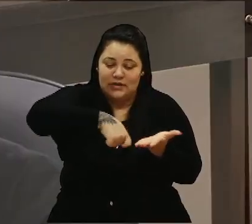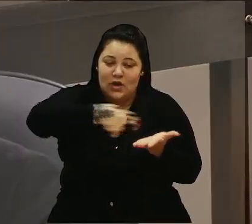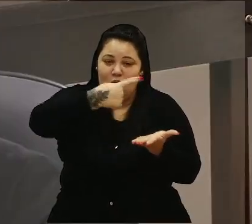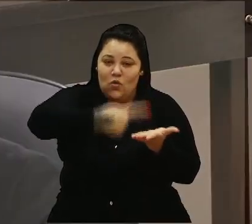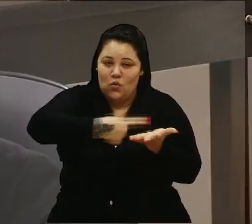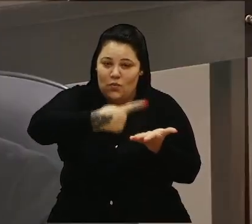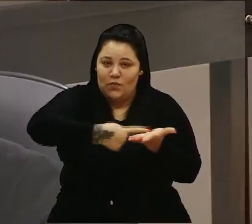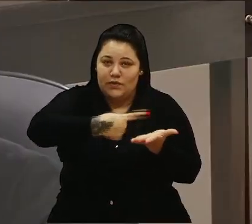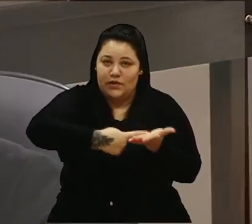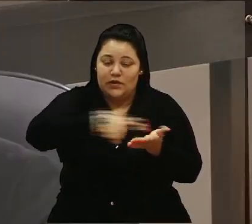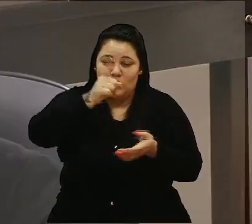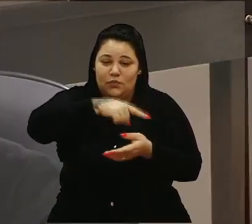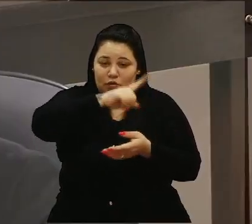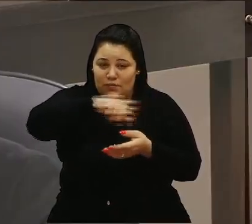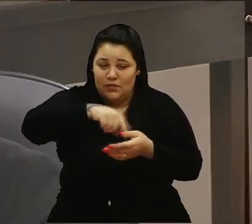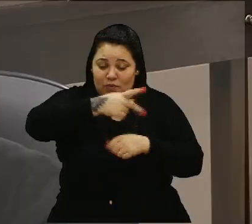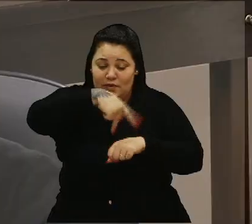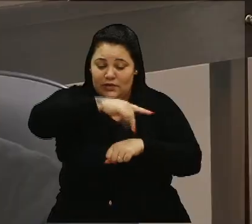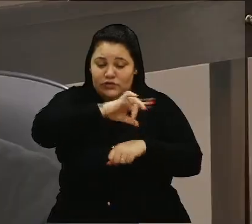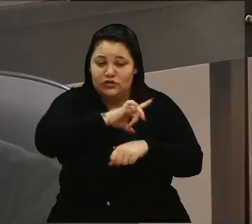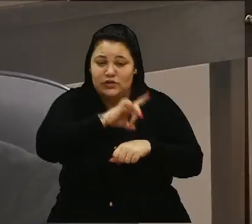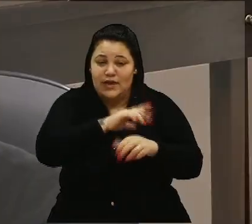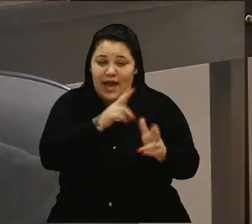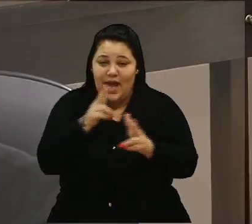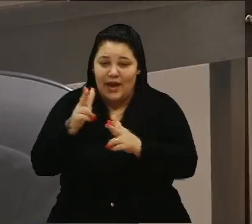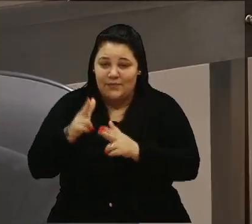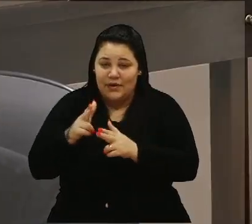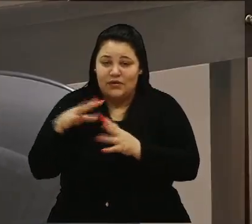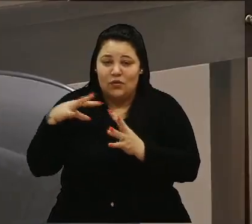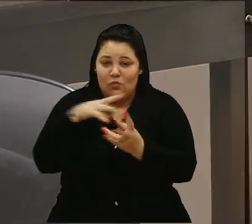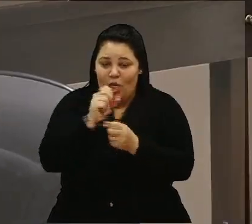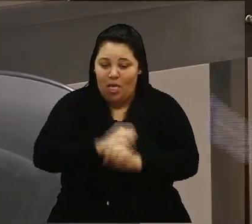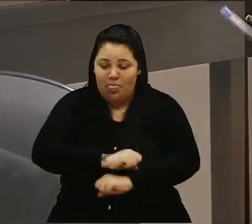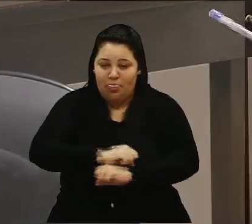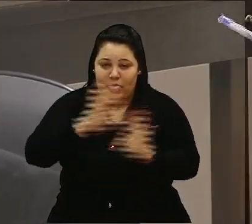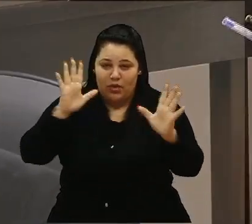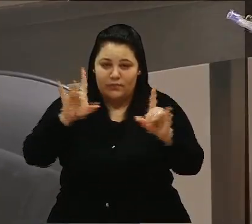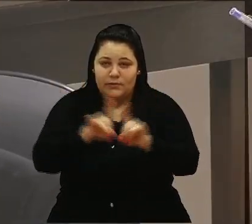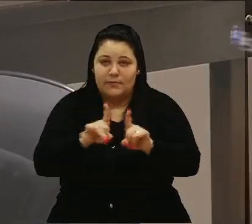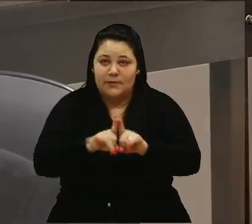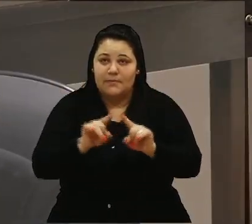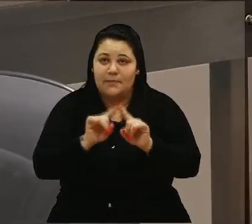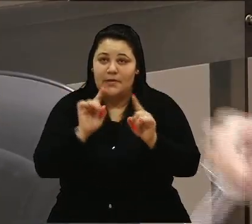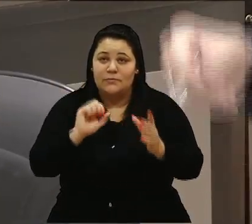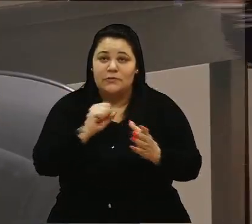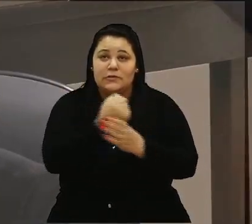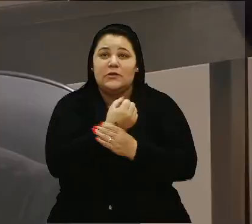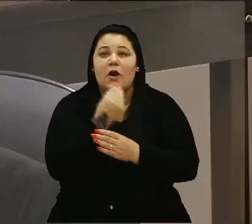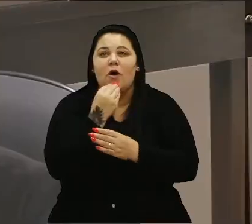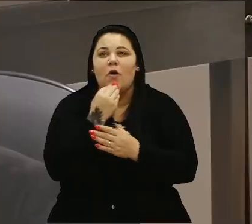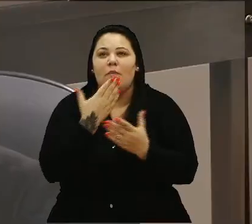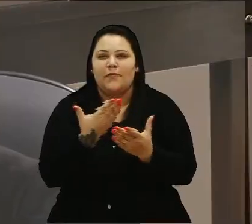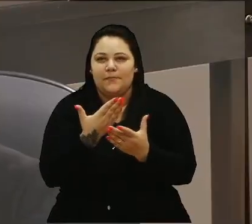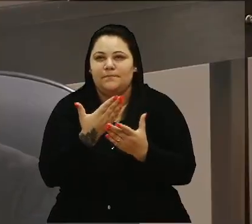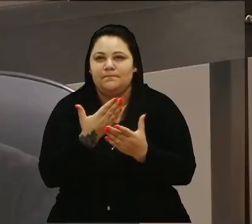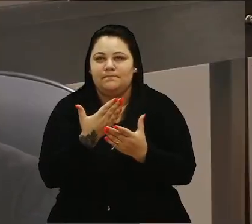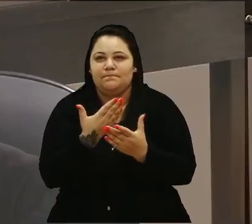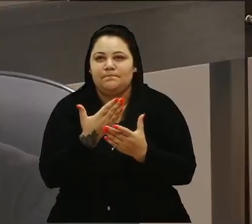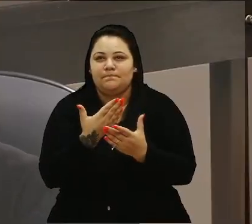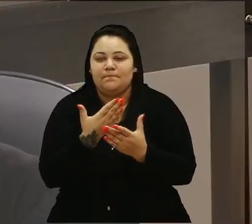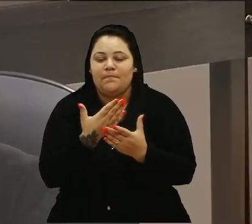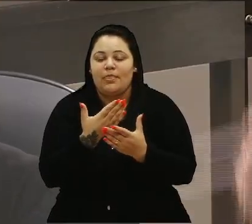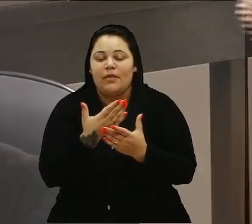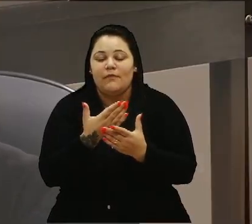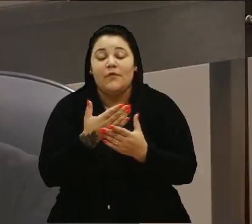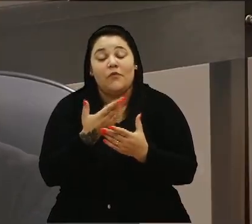proibia o país de possuir armas, né, nuclear, mas dizer que o Conselho de Segurança já se reuniu em Washington. E o papai Trump vai dar um ponto